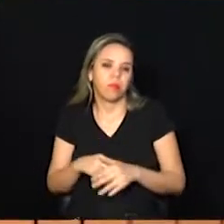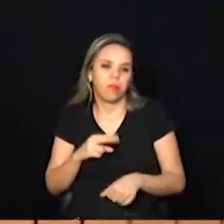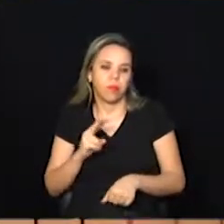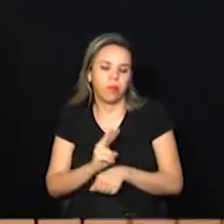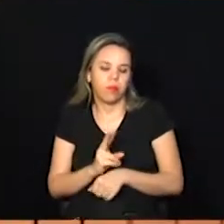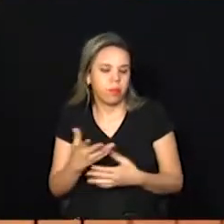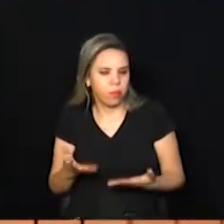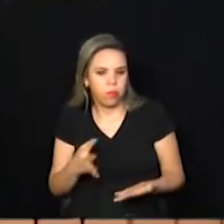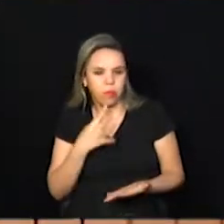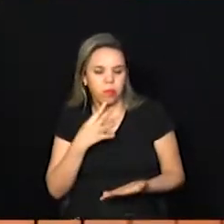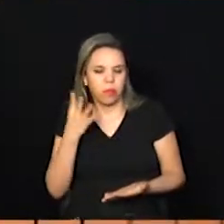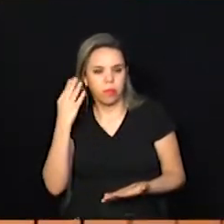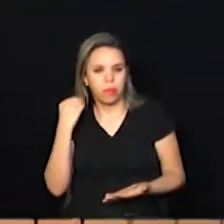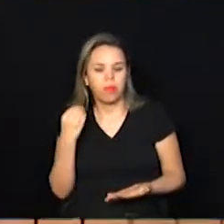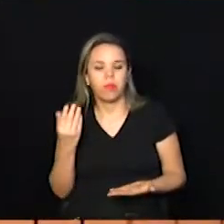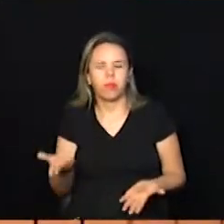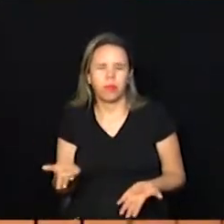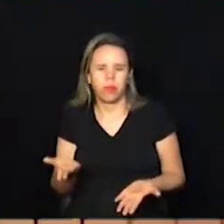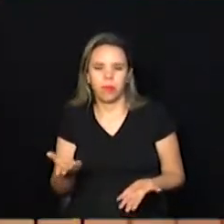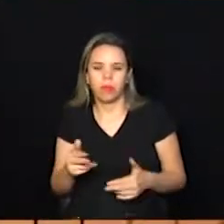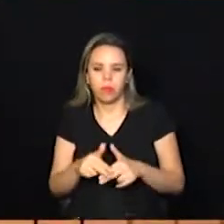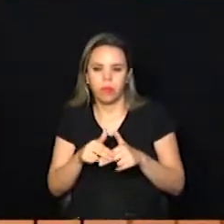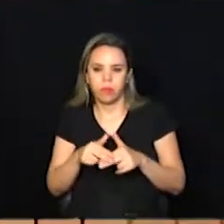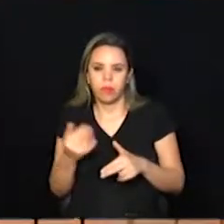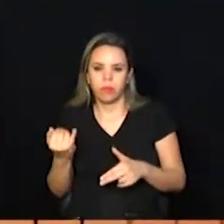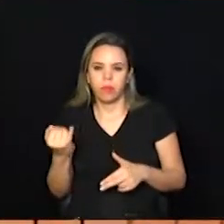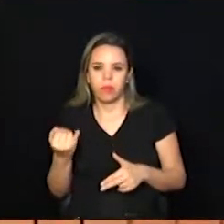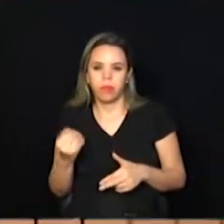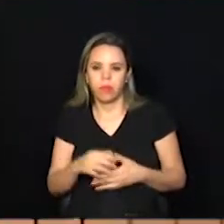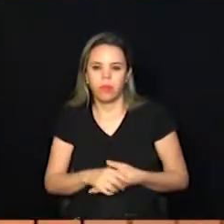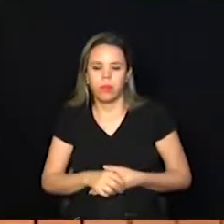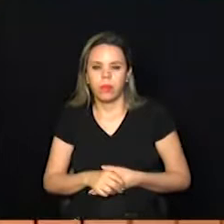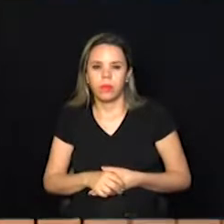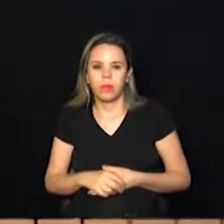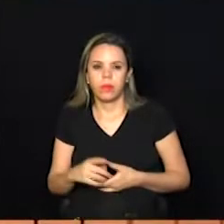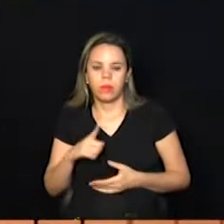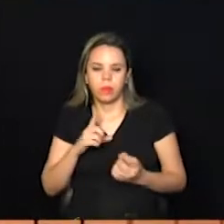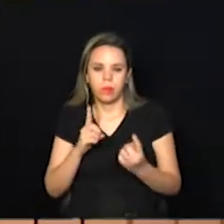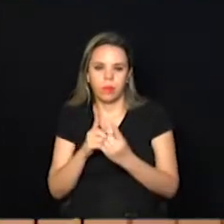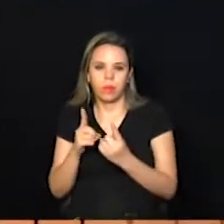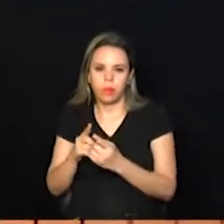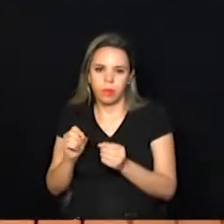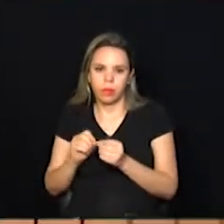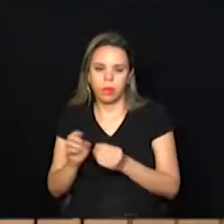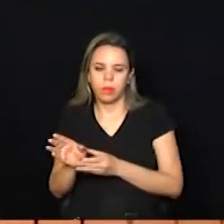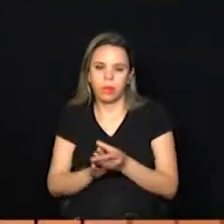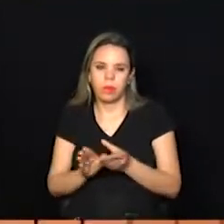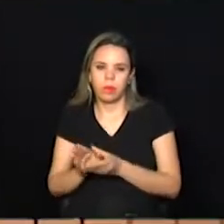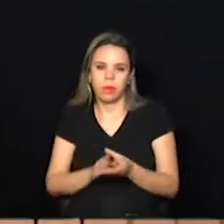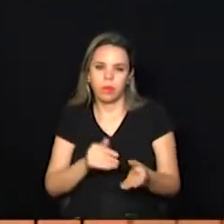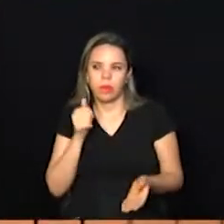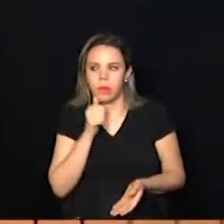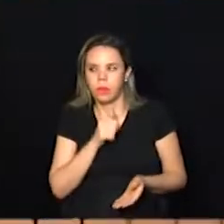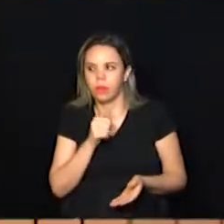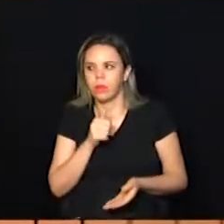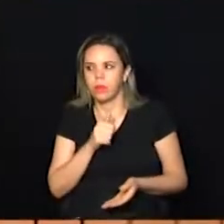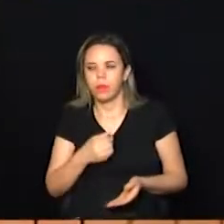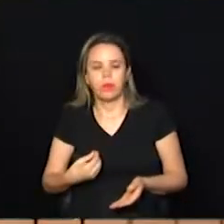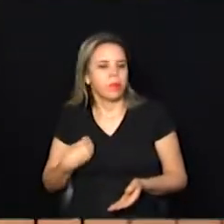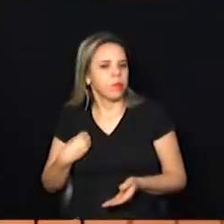Esse conhecimento. Então, por isso a importância de ter um serviço que faça orientação da mulher e que não